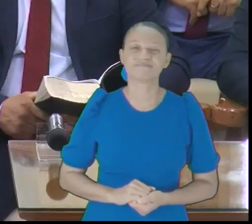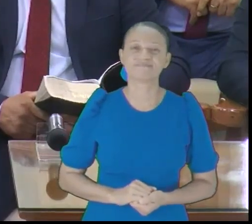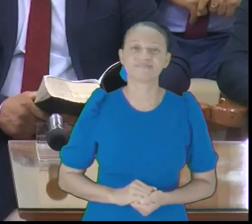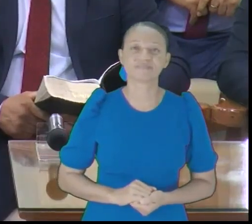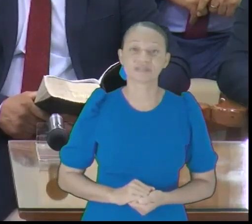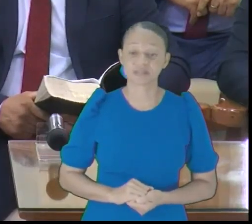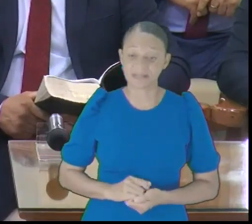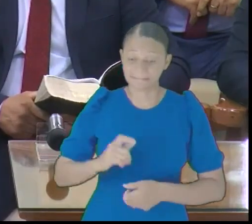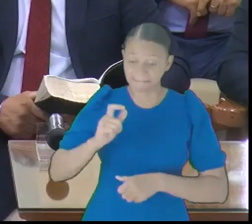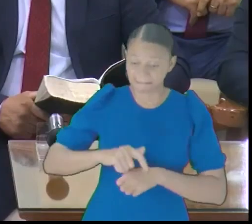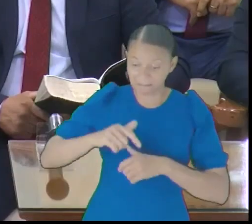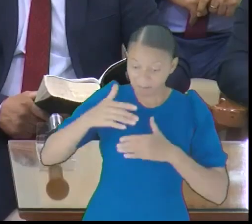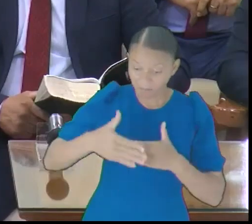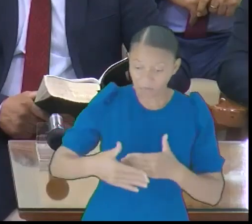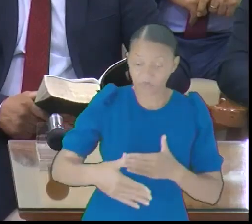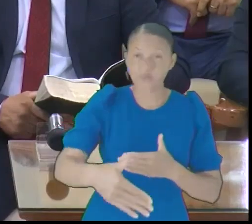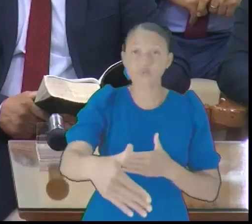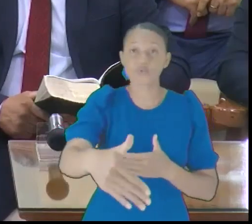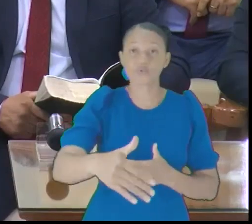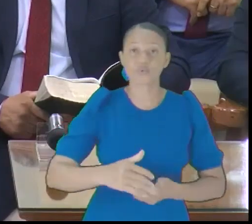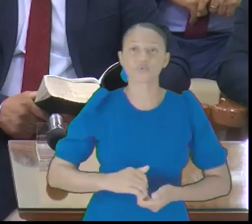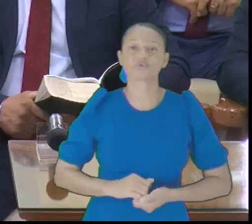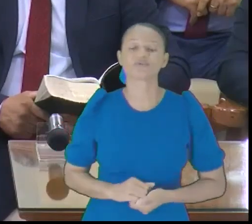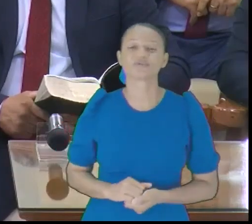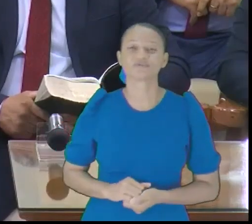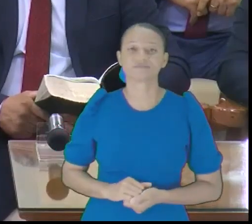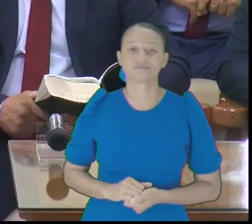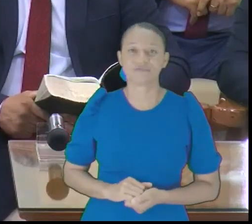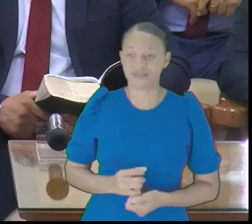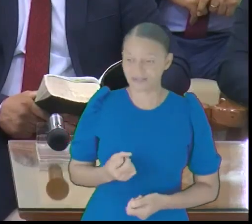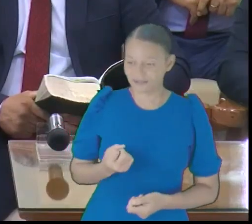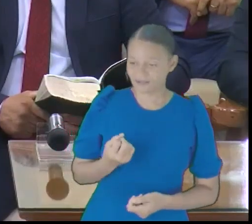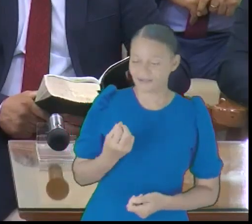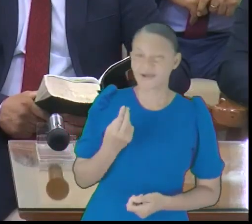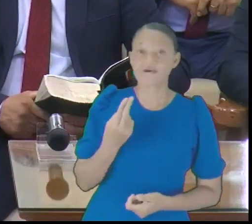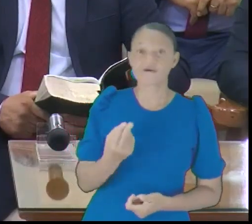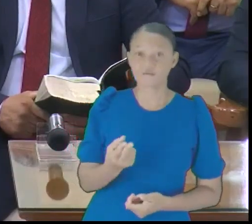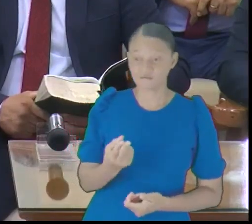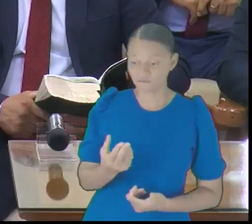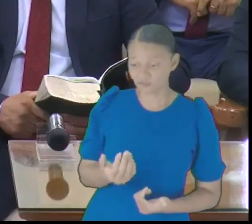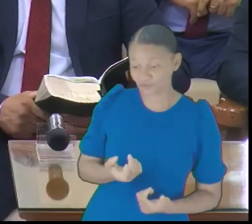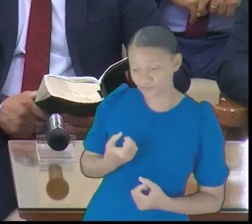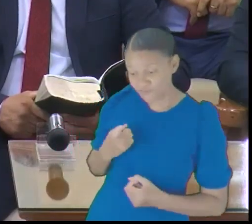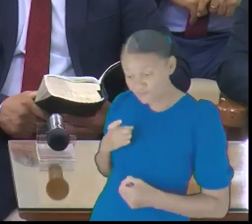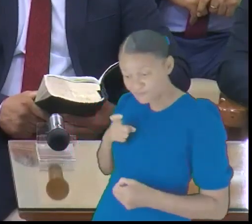A partir de hoje, eu vou te devolver